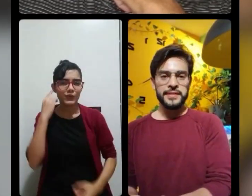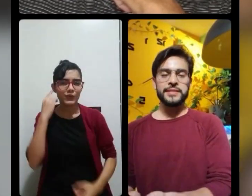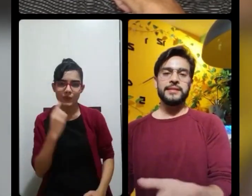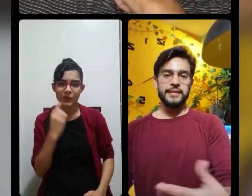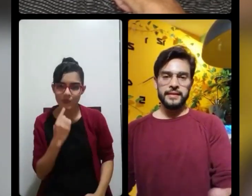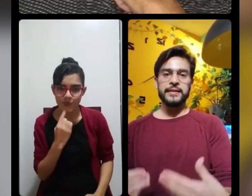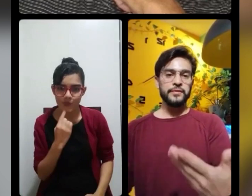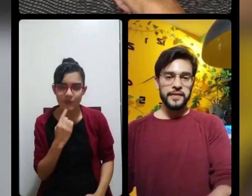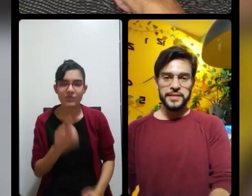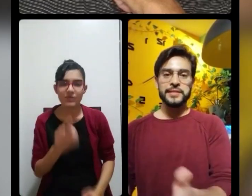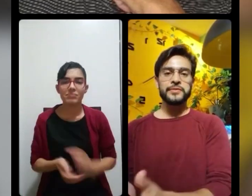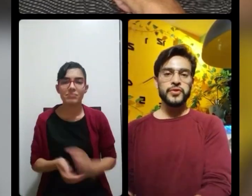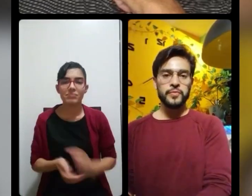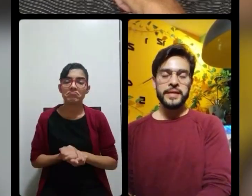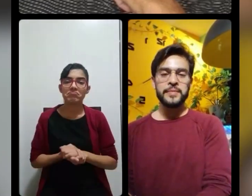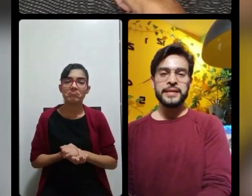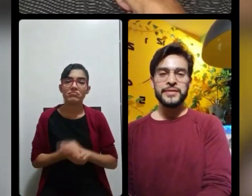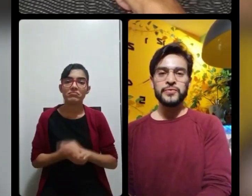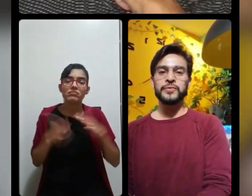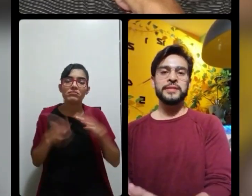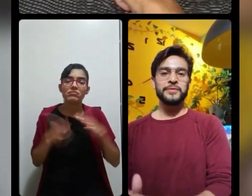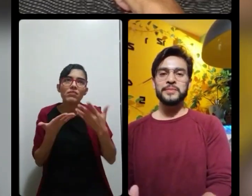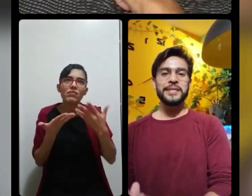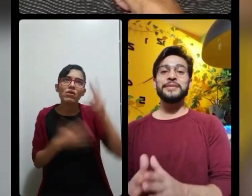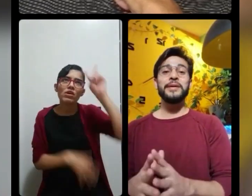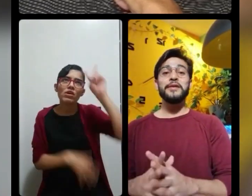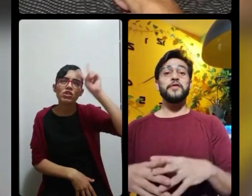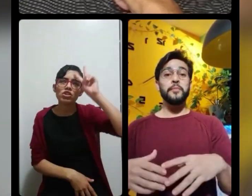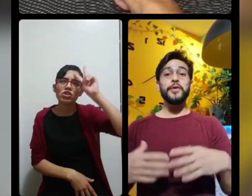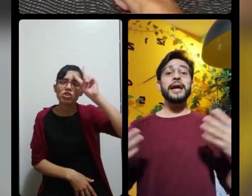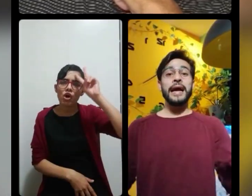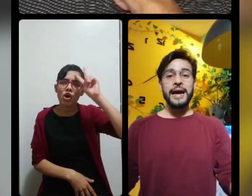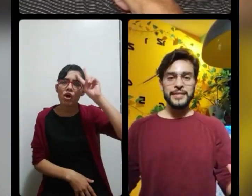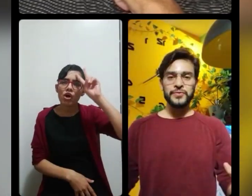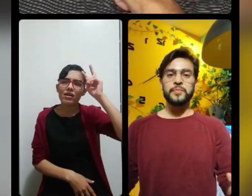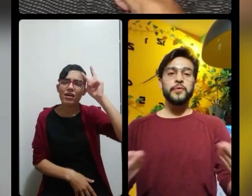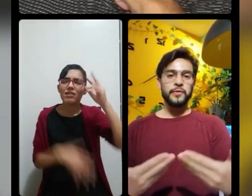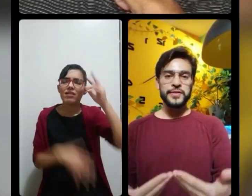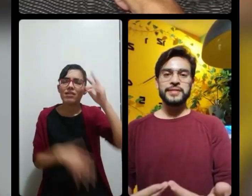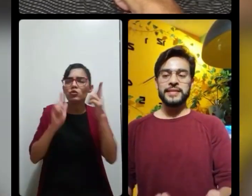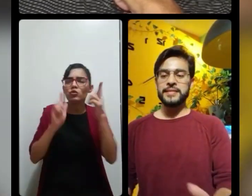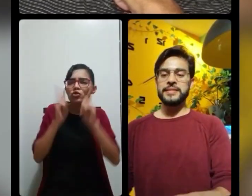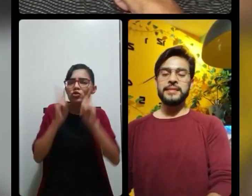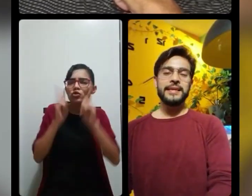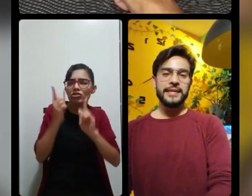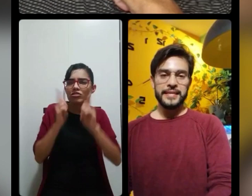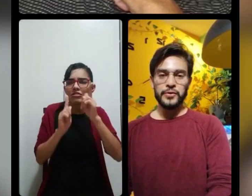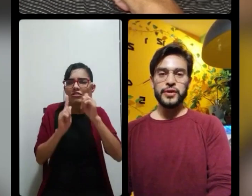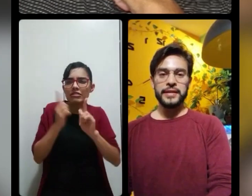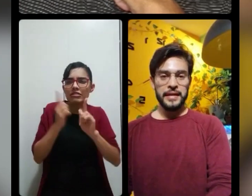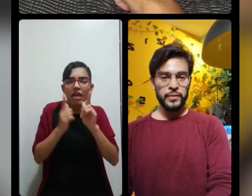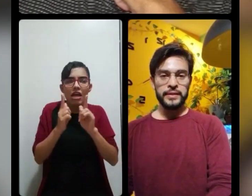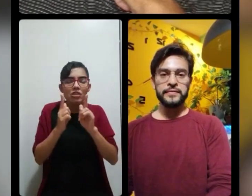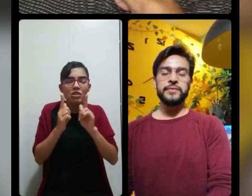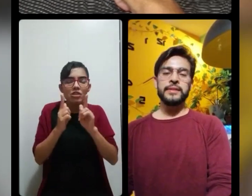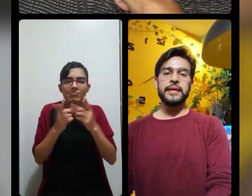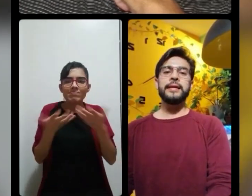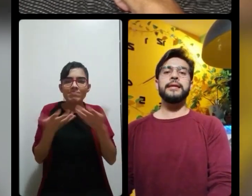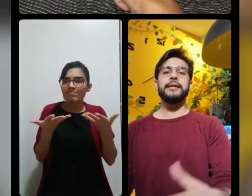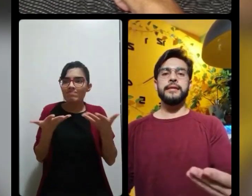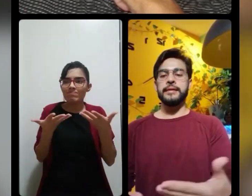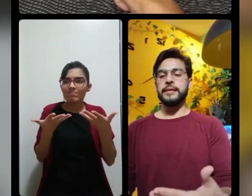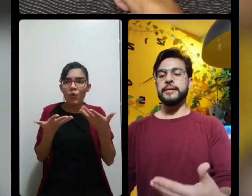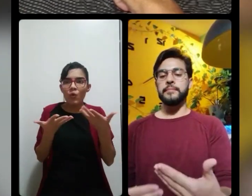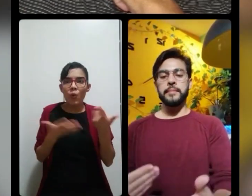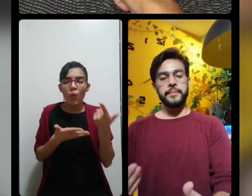que fiz e que ando fazendo sobre Câmara Cascudo. Então, também não foi por acaso e por coincidência que eu cheguei ao livro,